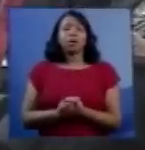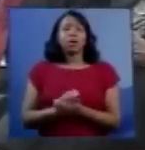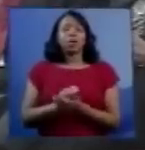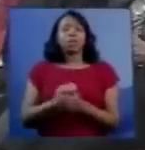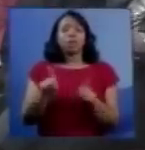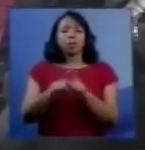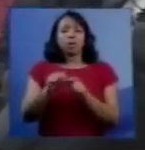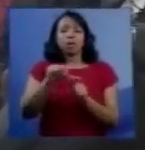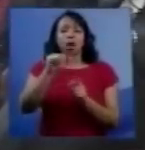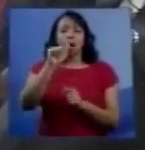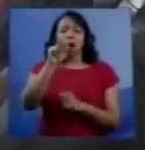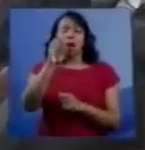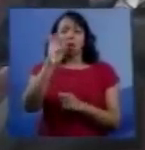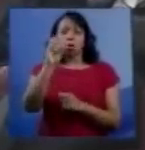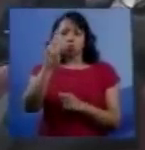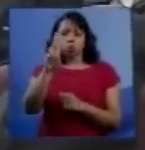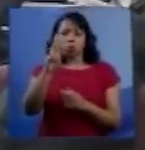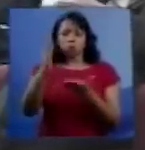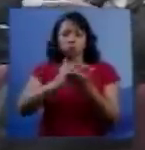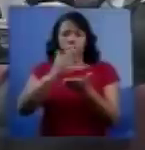autor do livro